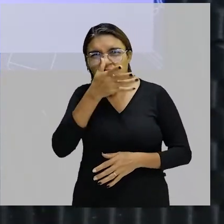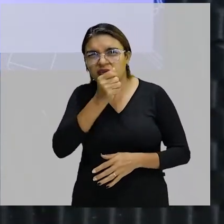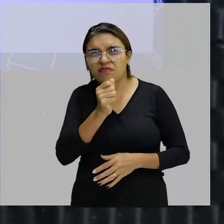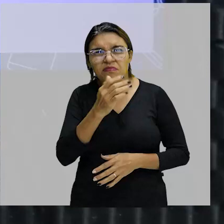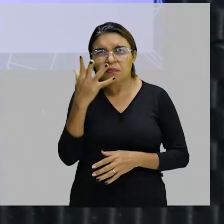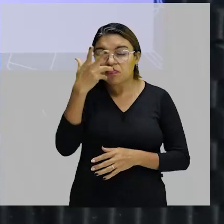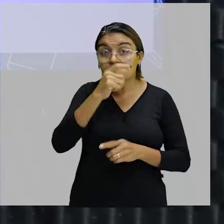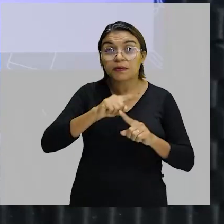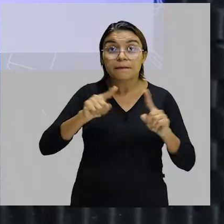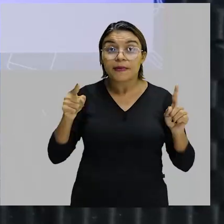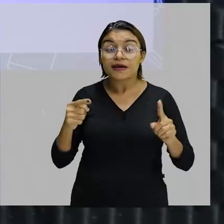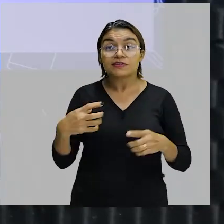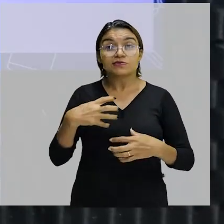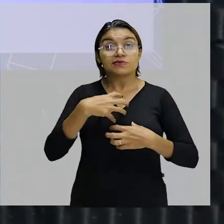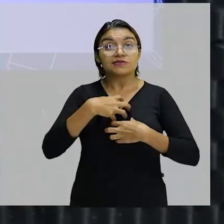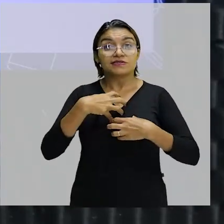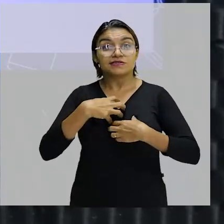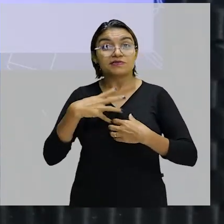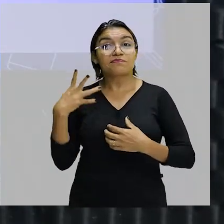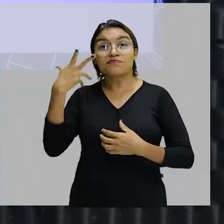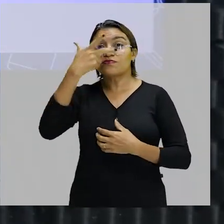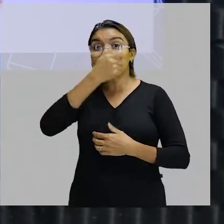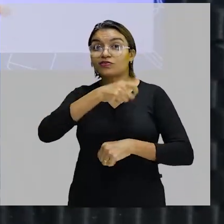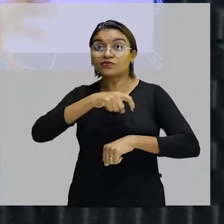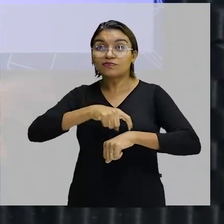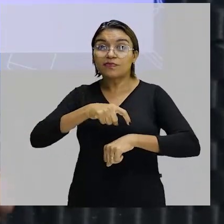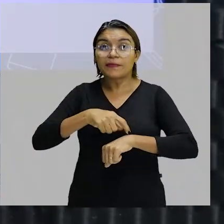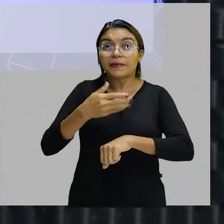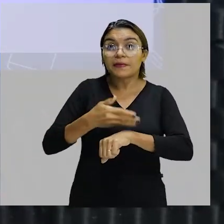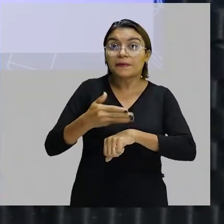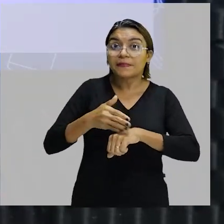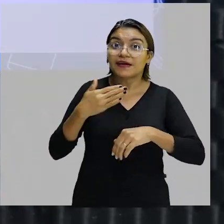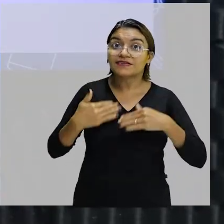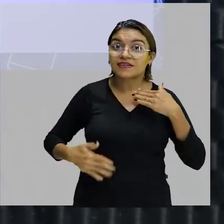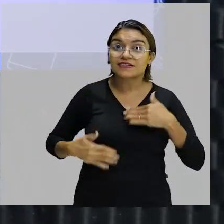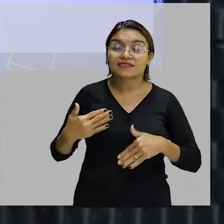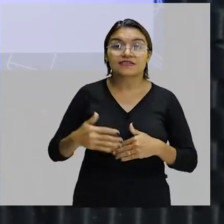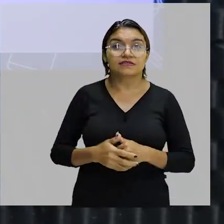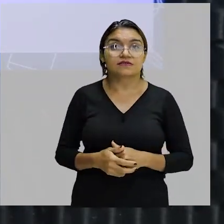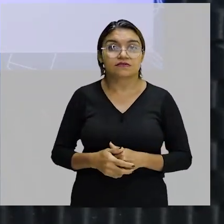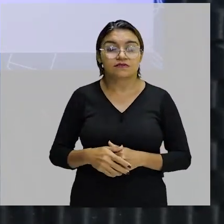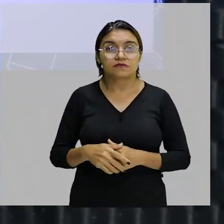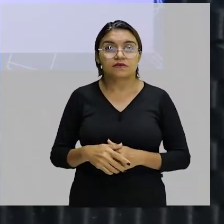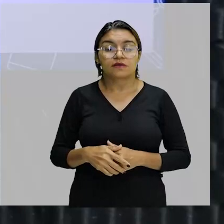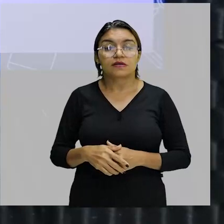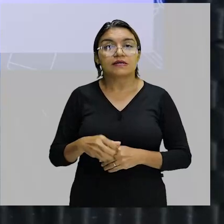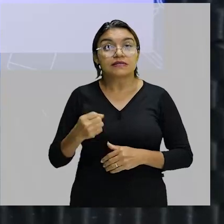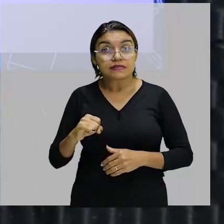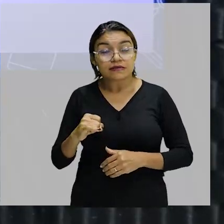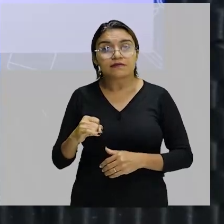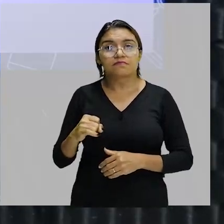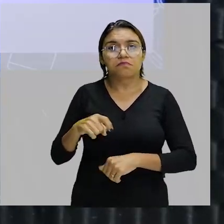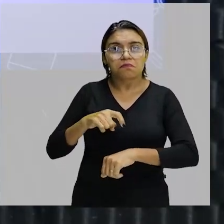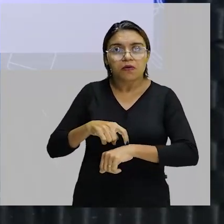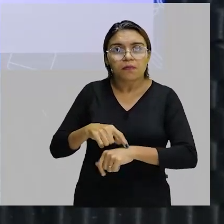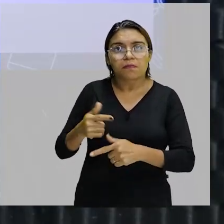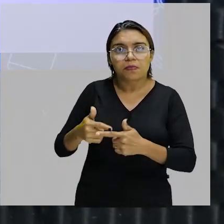acontece. Então, é um remédio para qualquer problema psicológico é a prática de exercícios